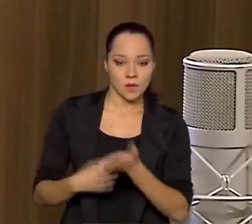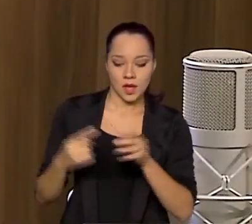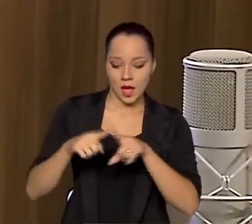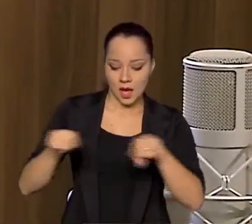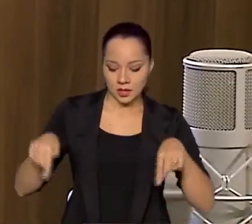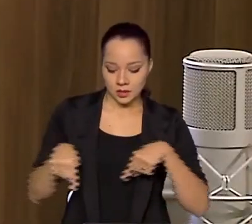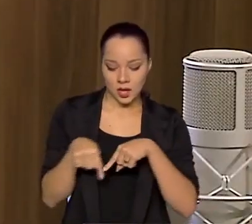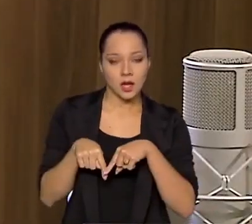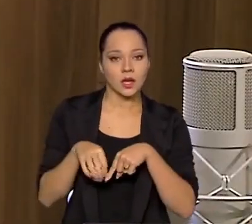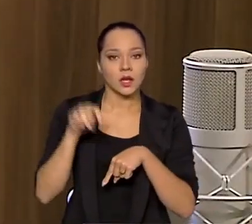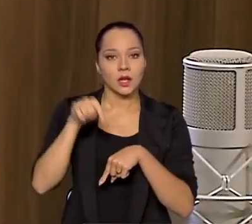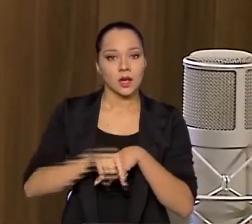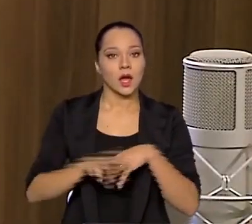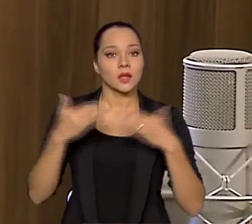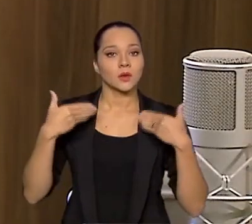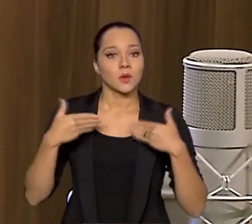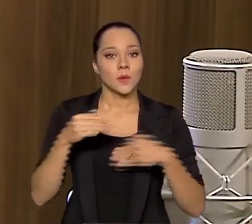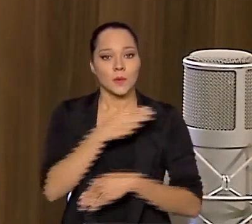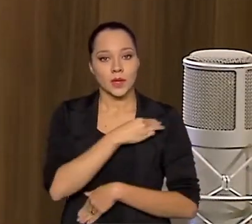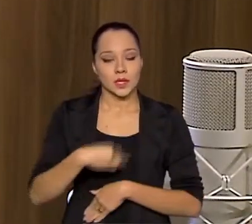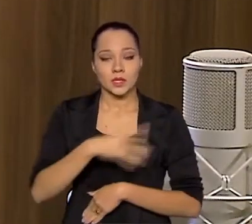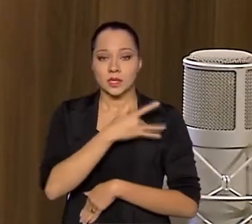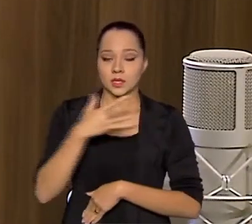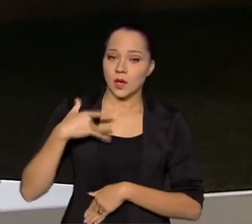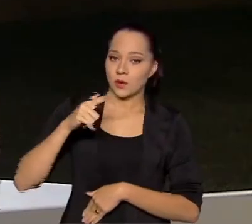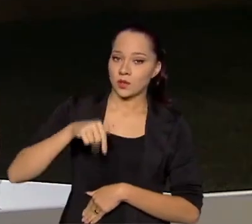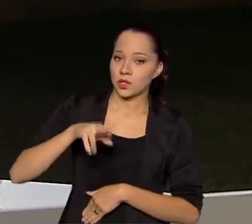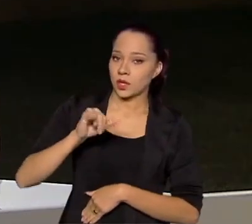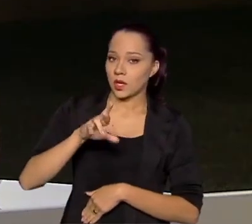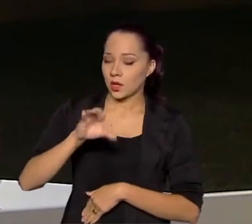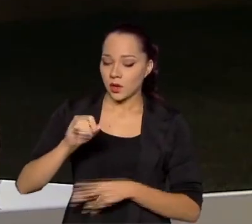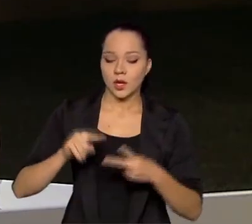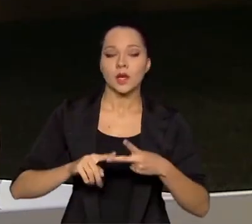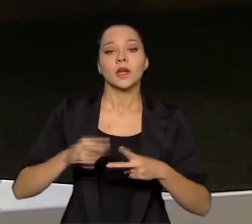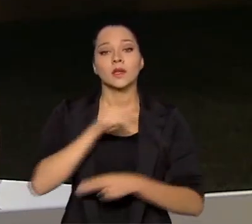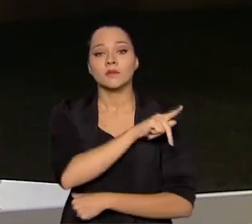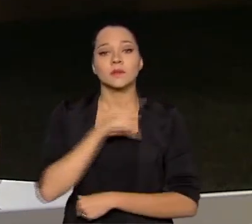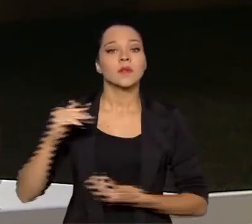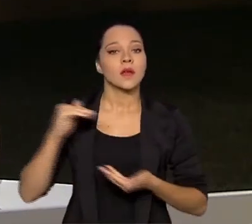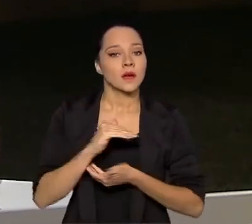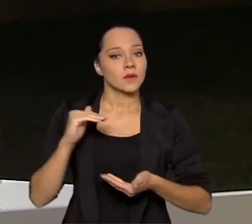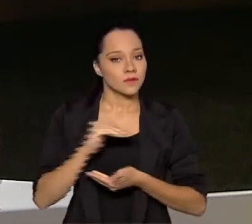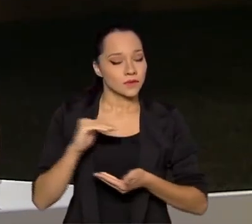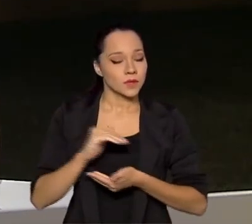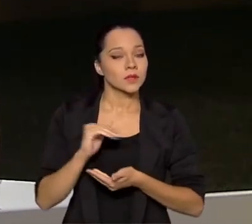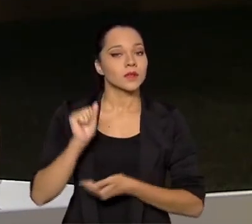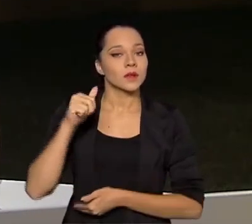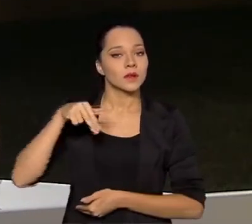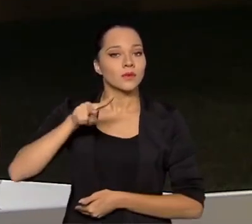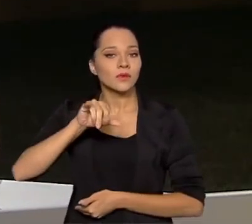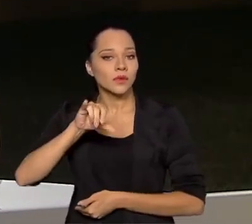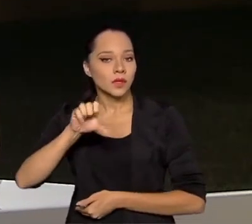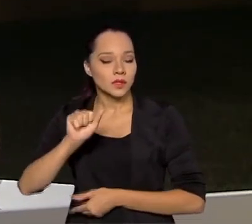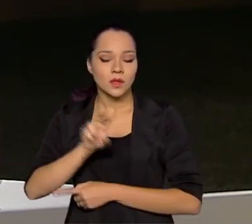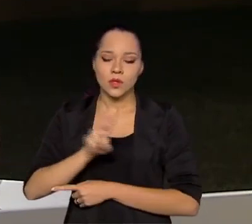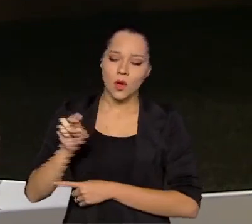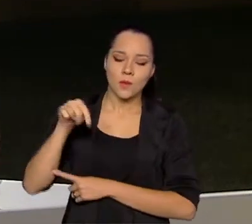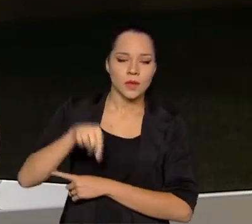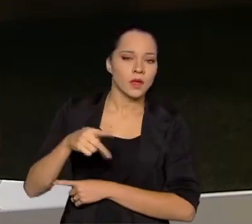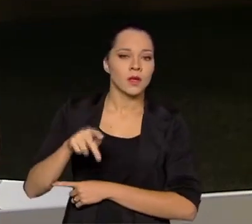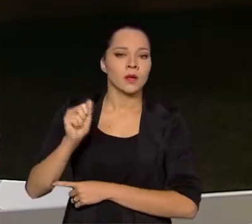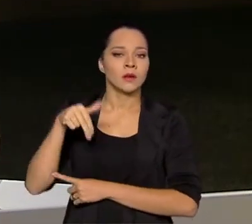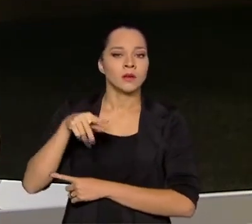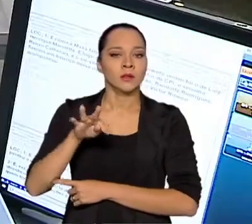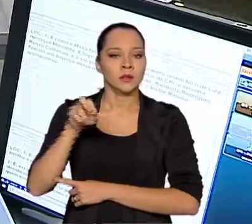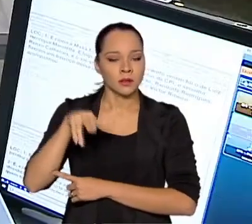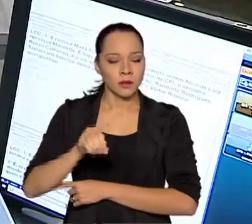do atual ministro da Saúde, Marcelo Queiroga, e do presidente da Anvisa, Agência Nacional de Vigilância Sanitária, Antônio Barra